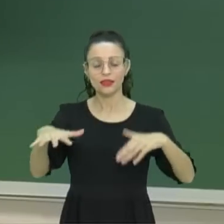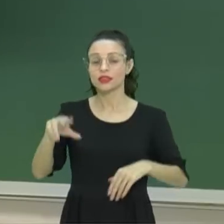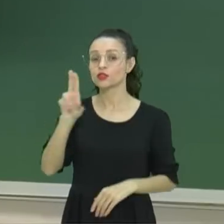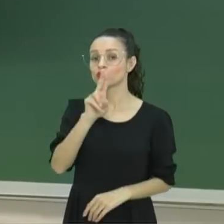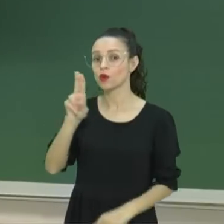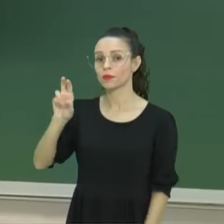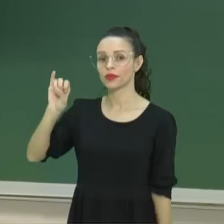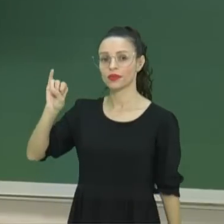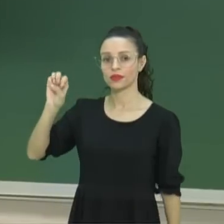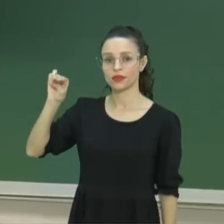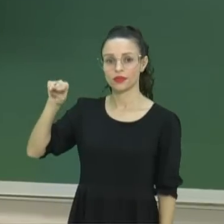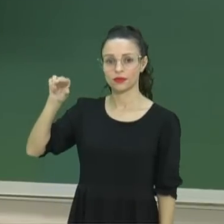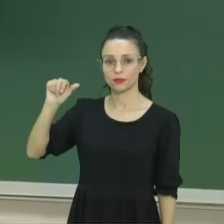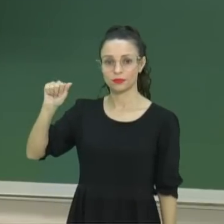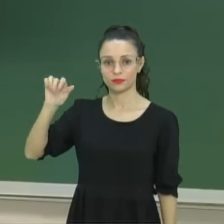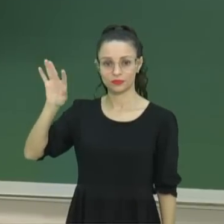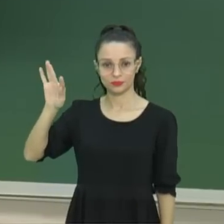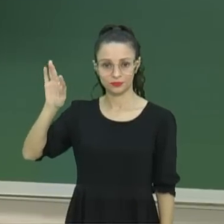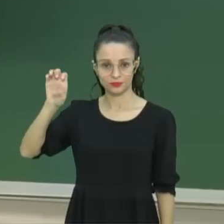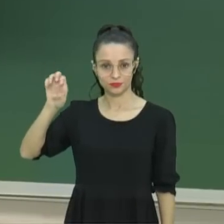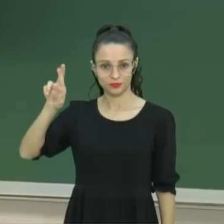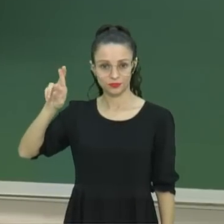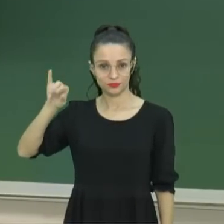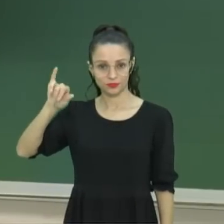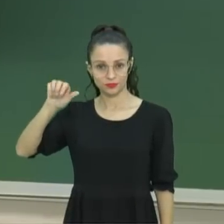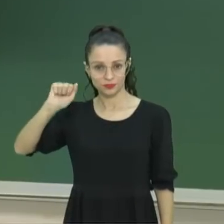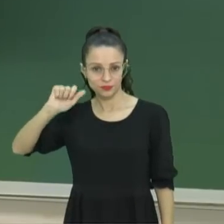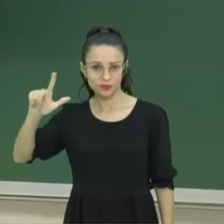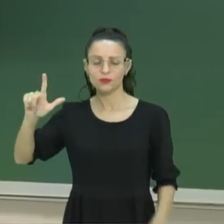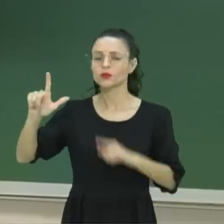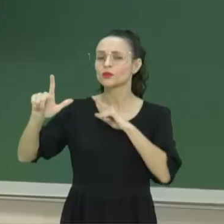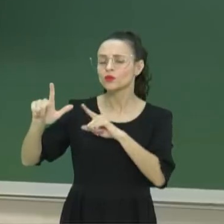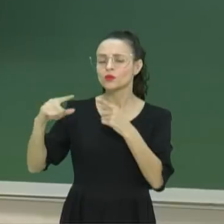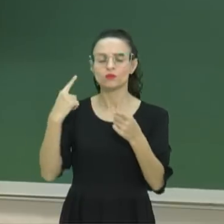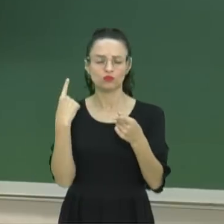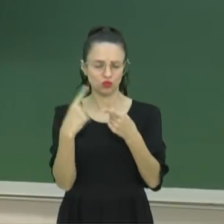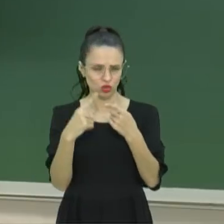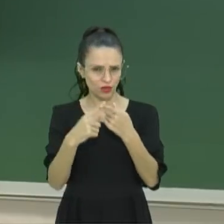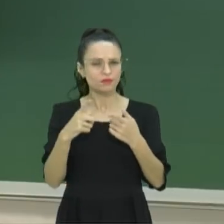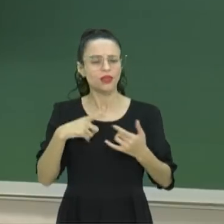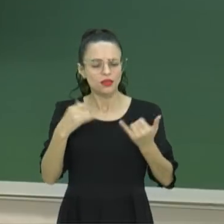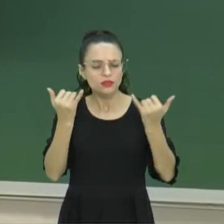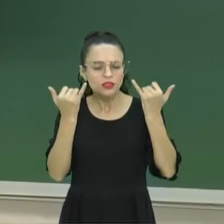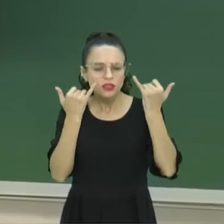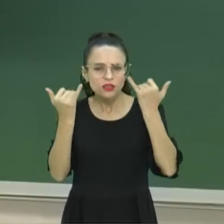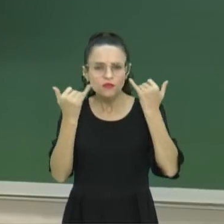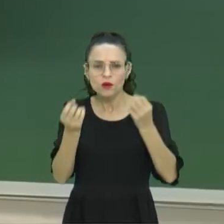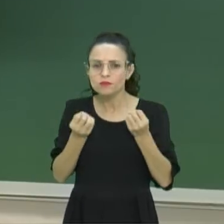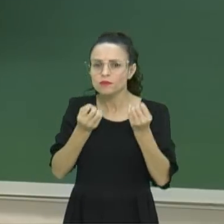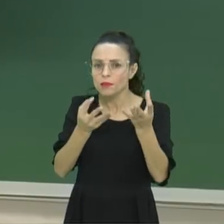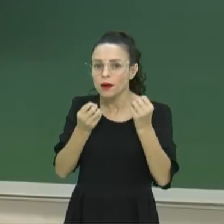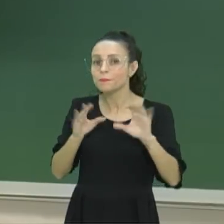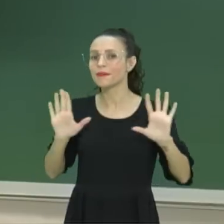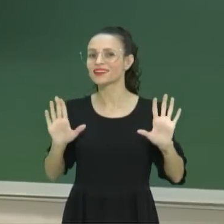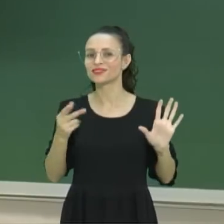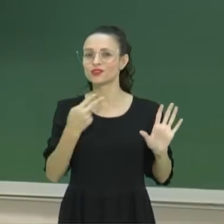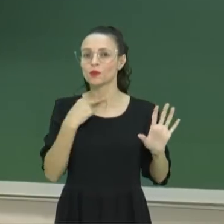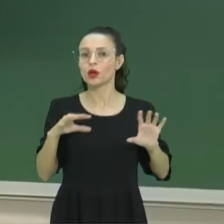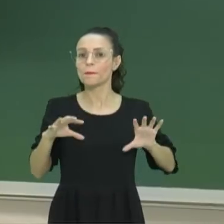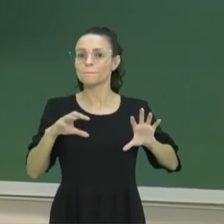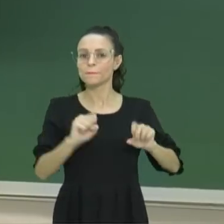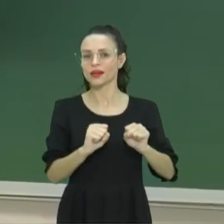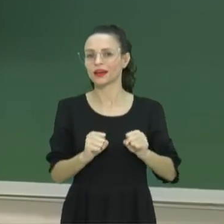imateriais. E por que dita imaterial? Porque embora ela traga uma informação, não é algo palpável, não é algo que eu